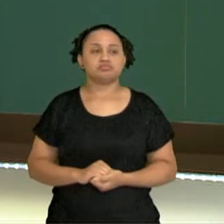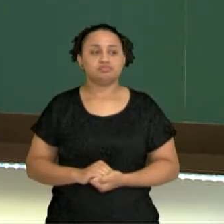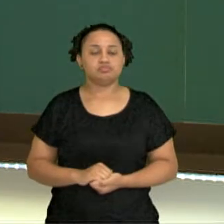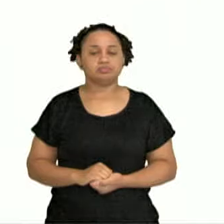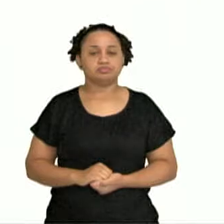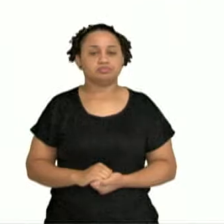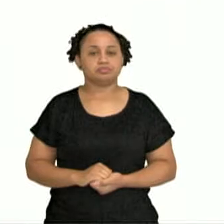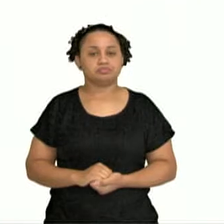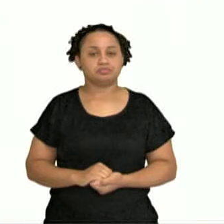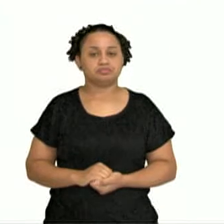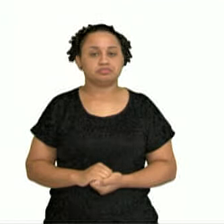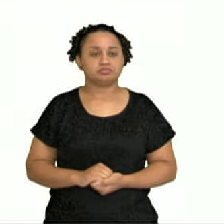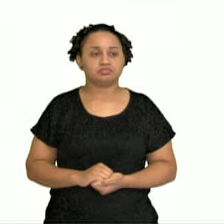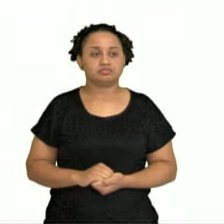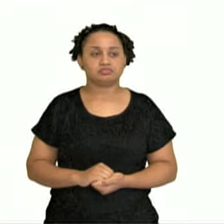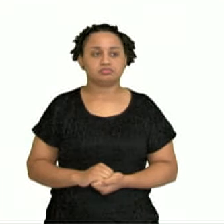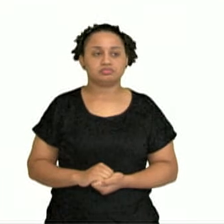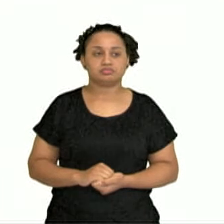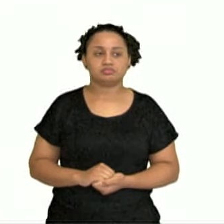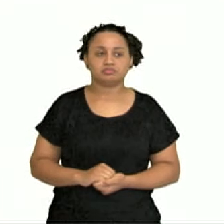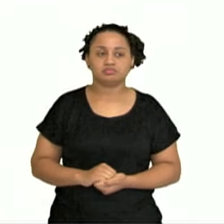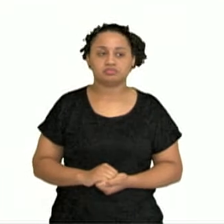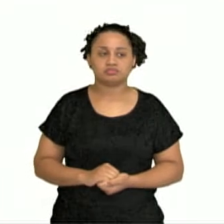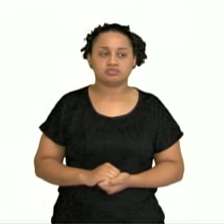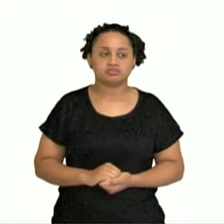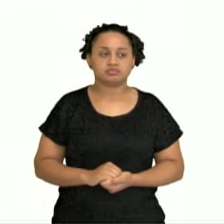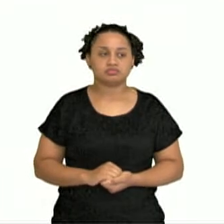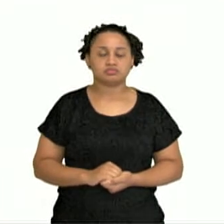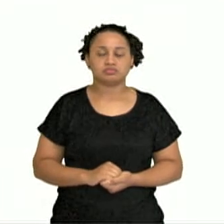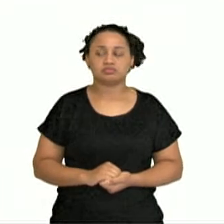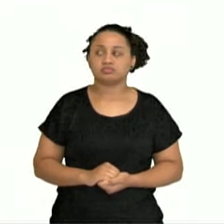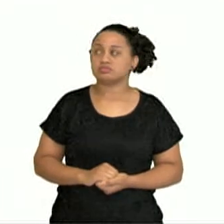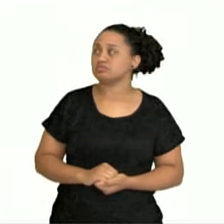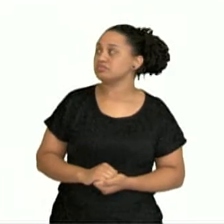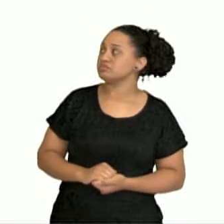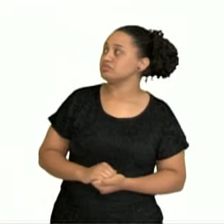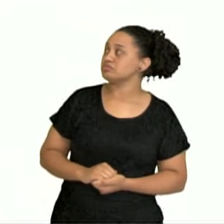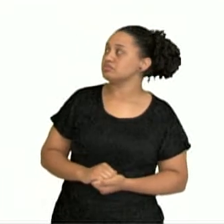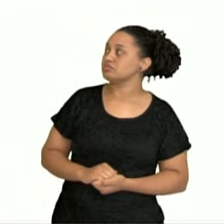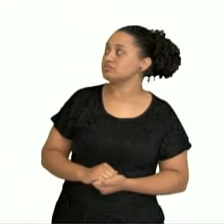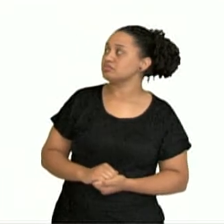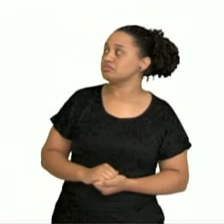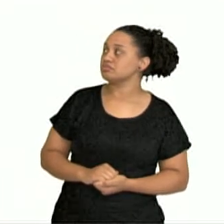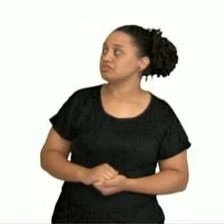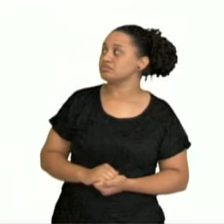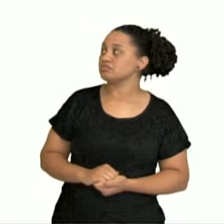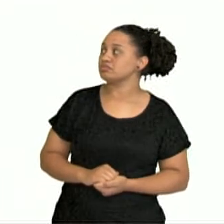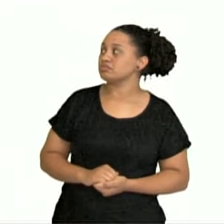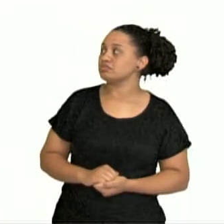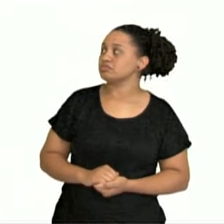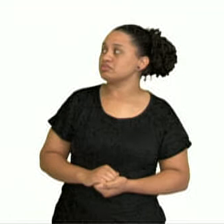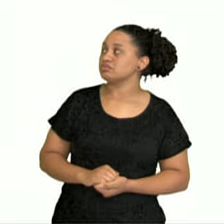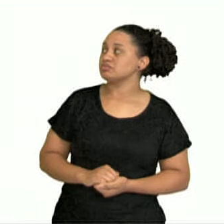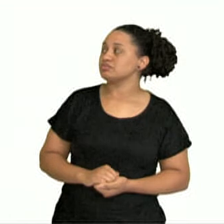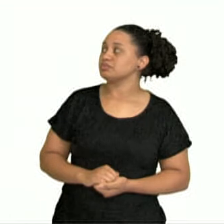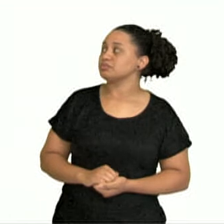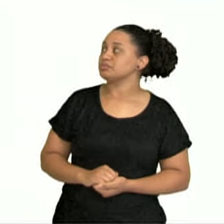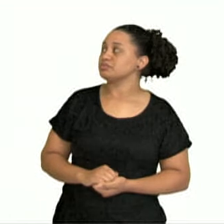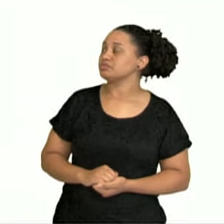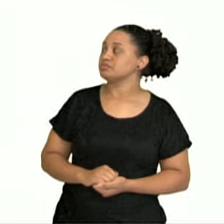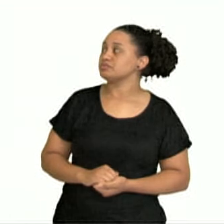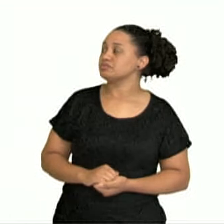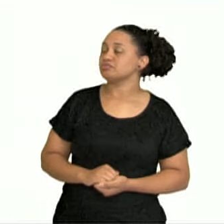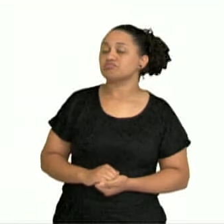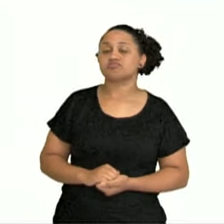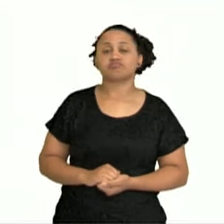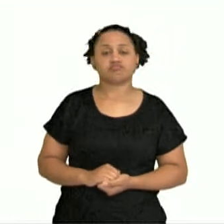Ahora que já leíste a letra, indica-se os versos de rampistas sobre o momento histórico em que foi concebida. Então, agora